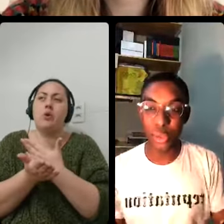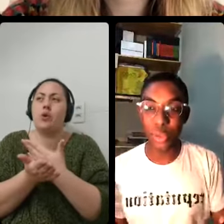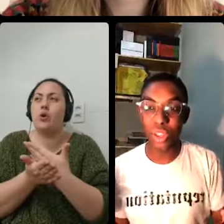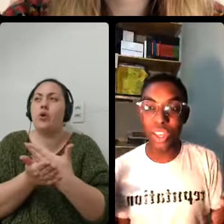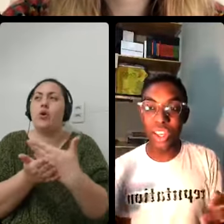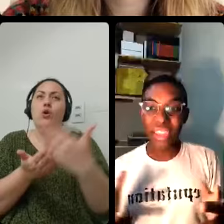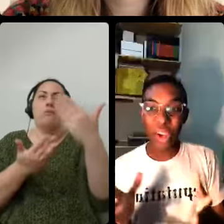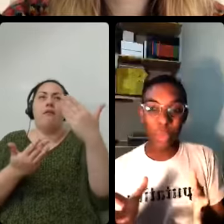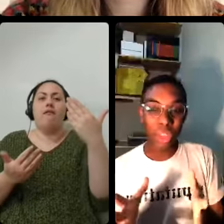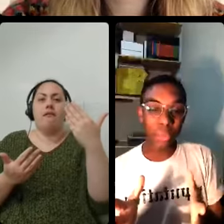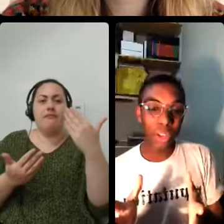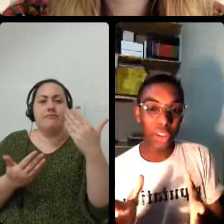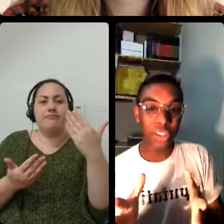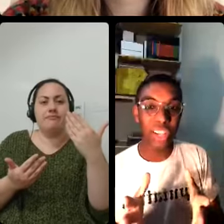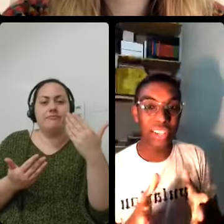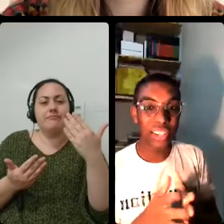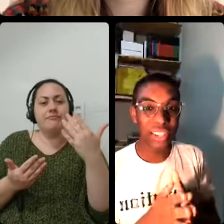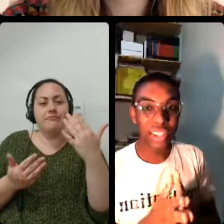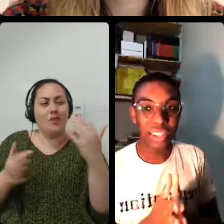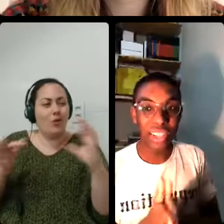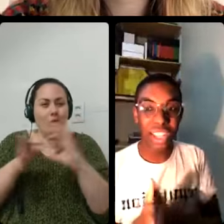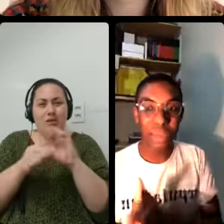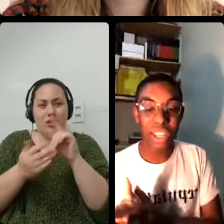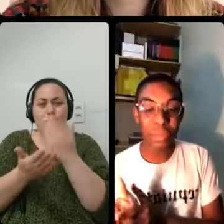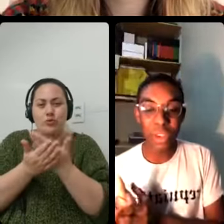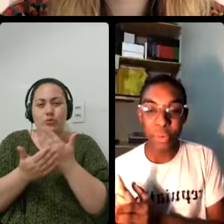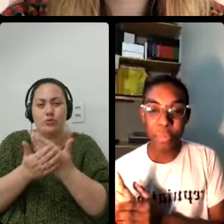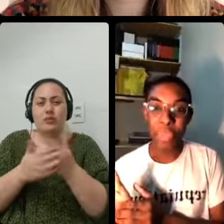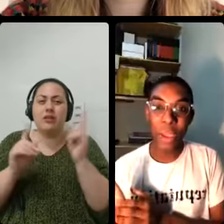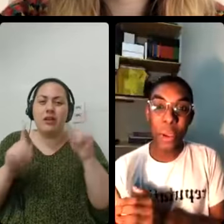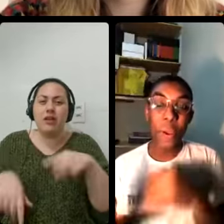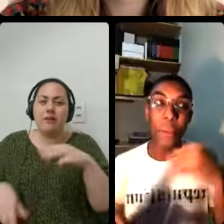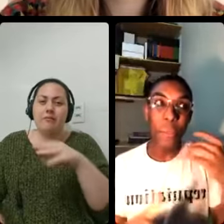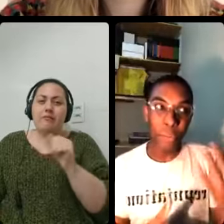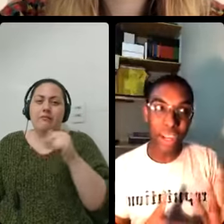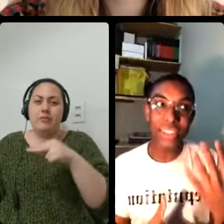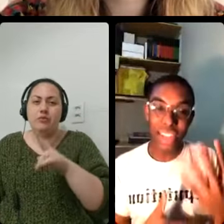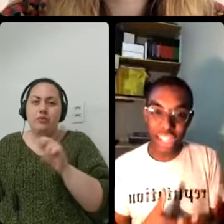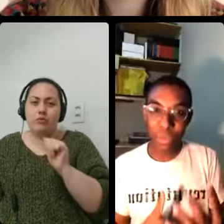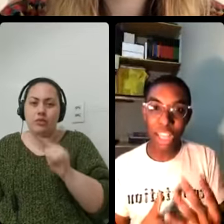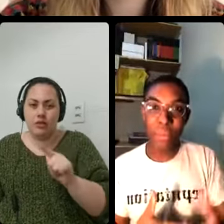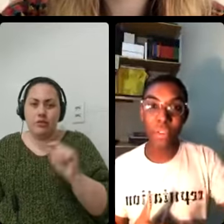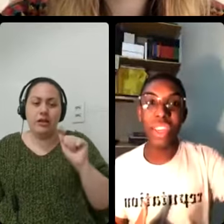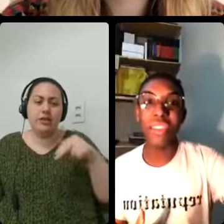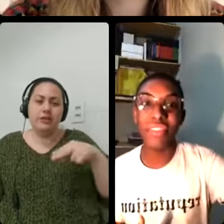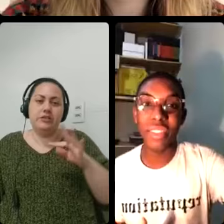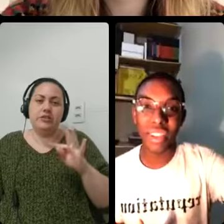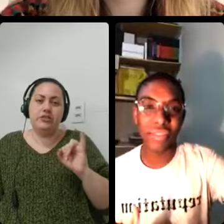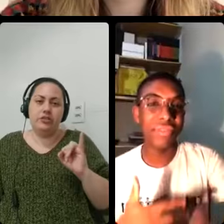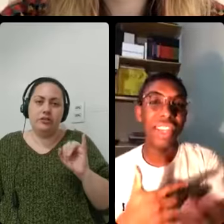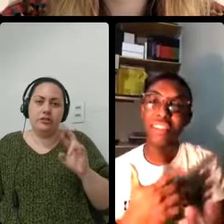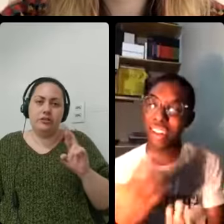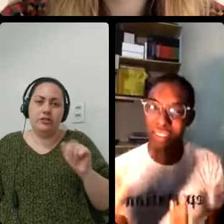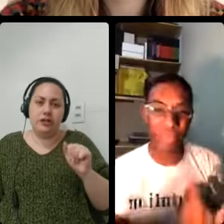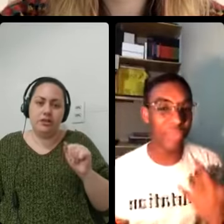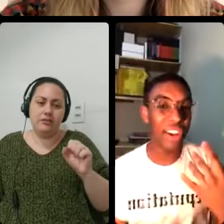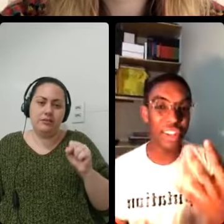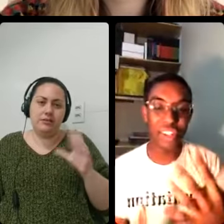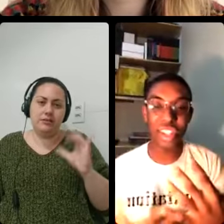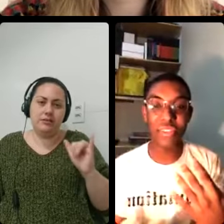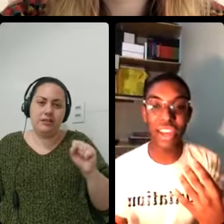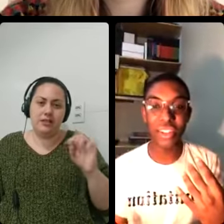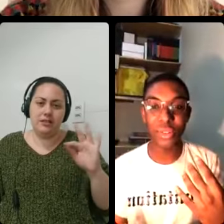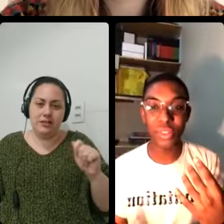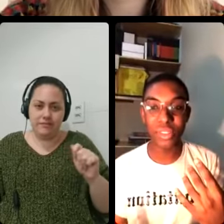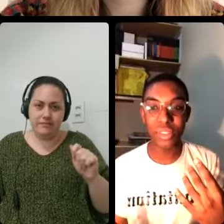desse estudo, que é o Pequeno Manual Antirracista da Djamila Ribeiro, né? Por mais que a Djamila Ribeiro tenha a